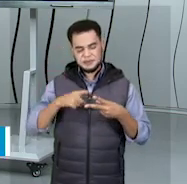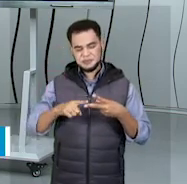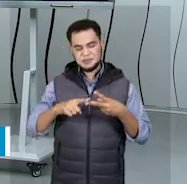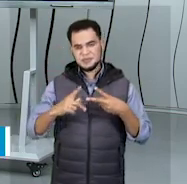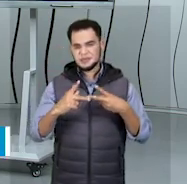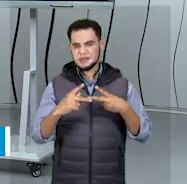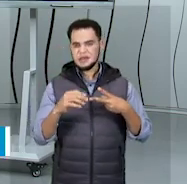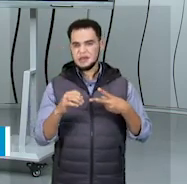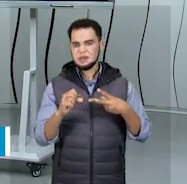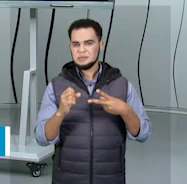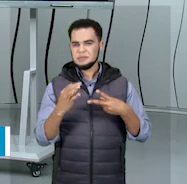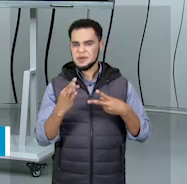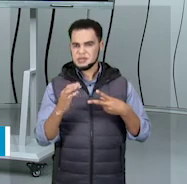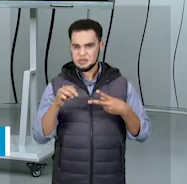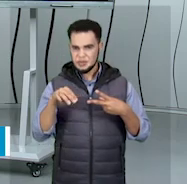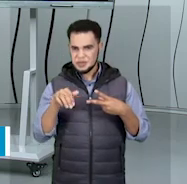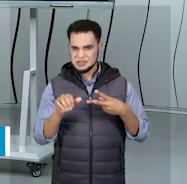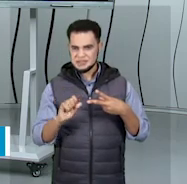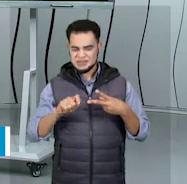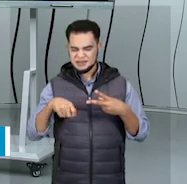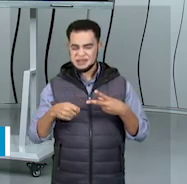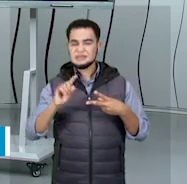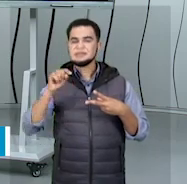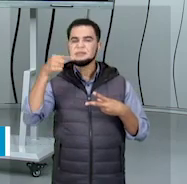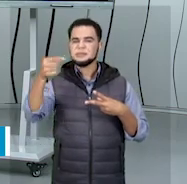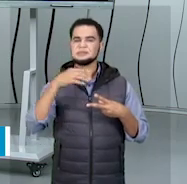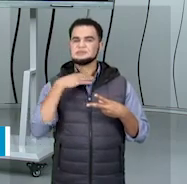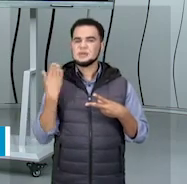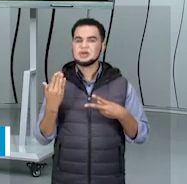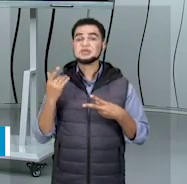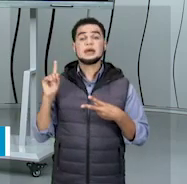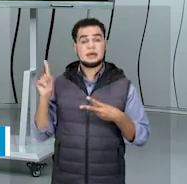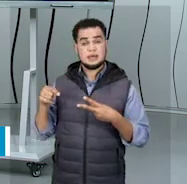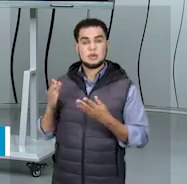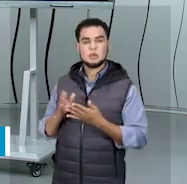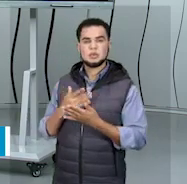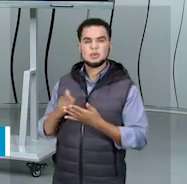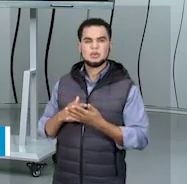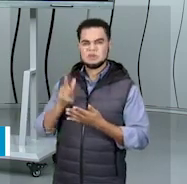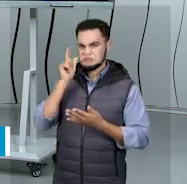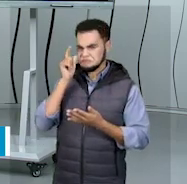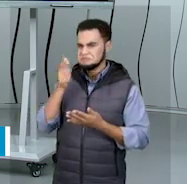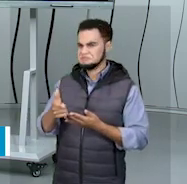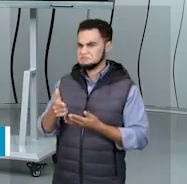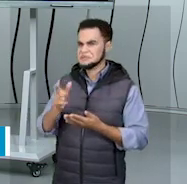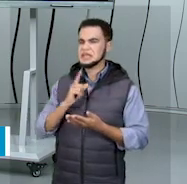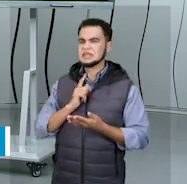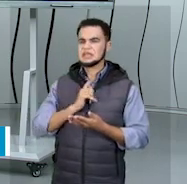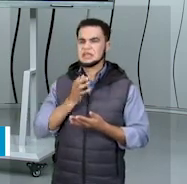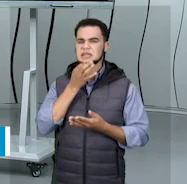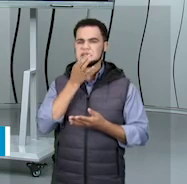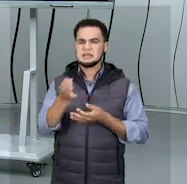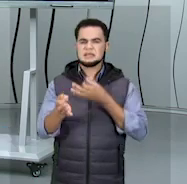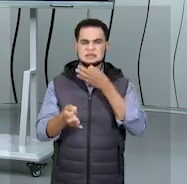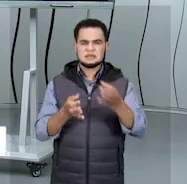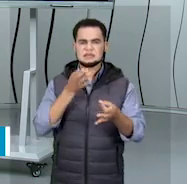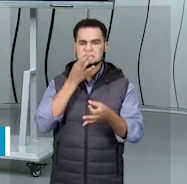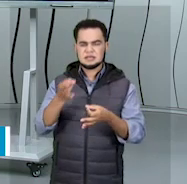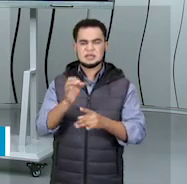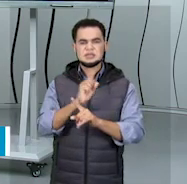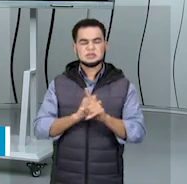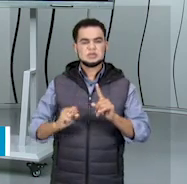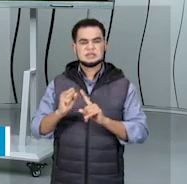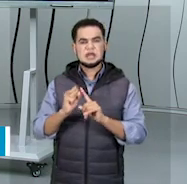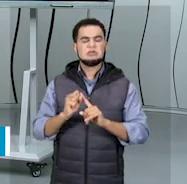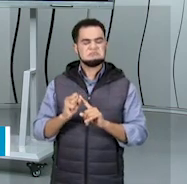livro bem legal, um livro bem interessante e que traz críticas sociais importantes e críticas sociais, inclusive, muito